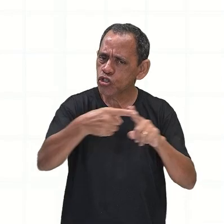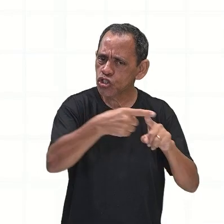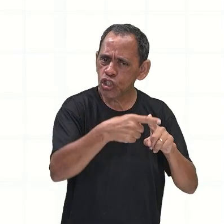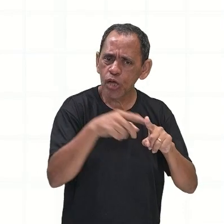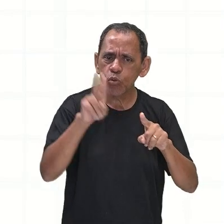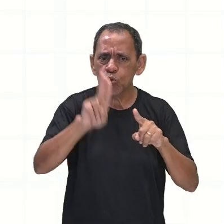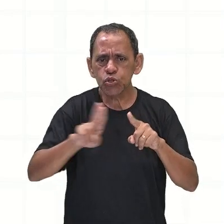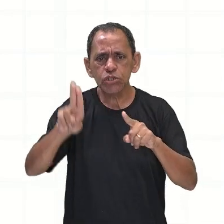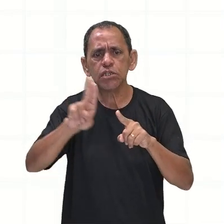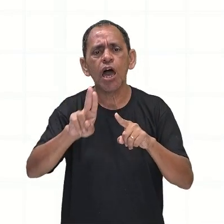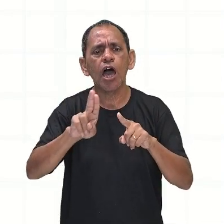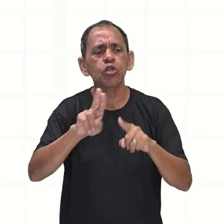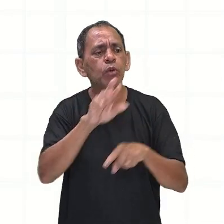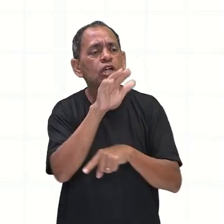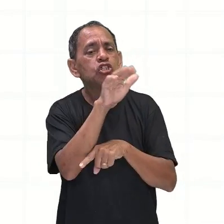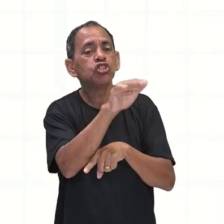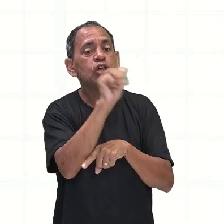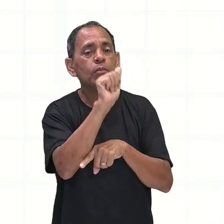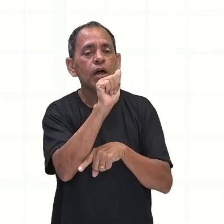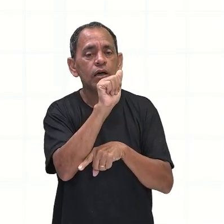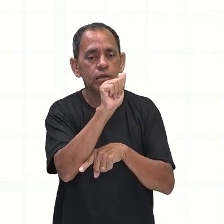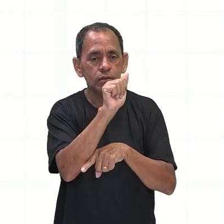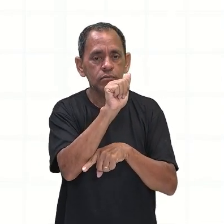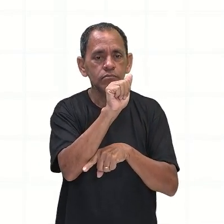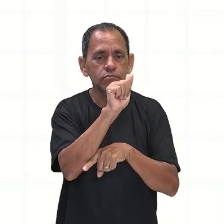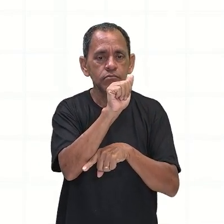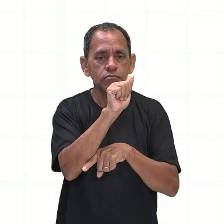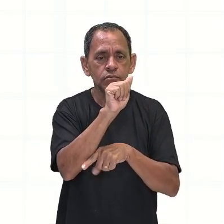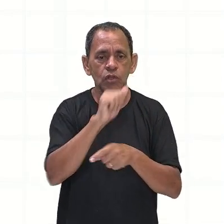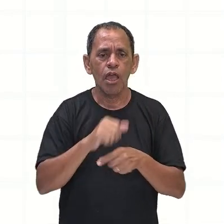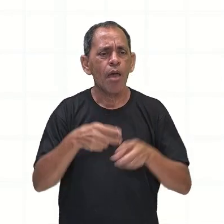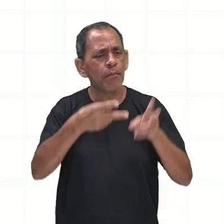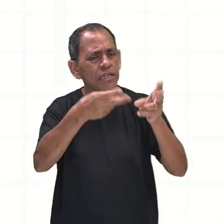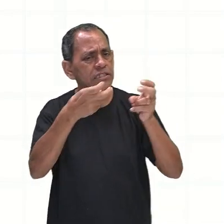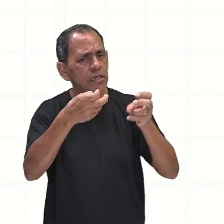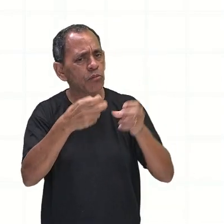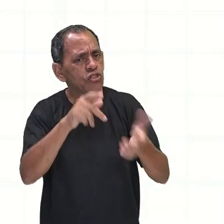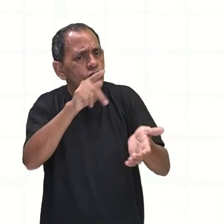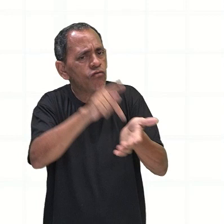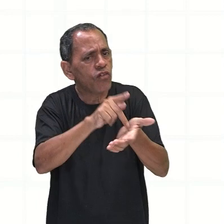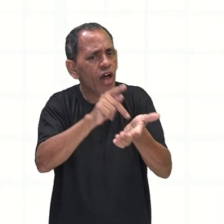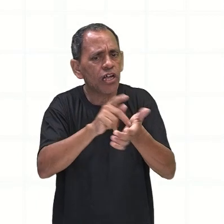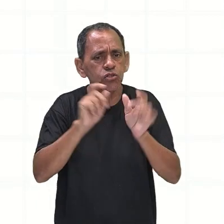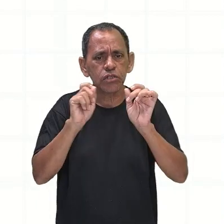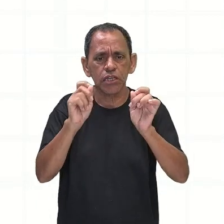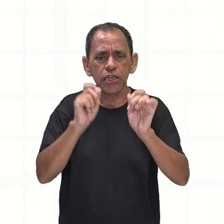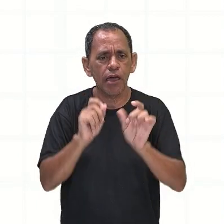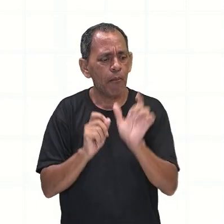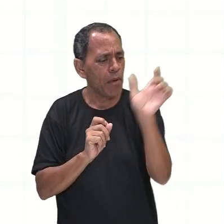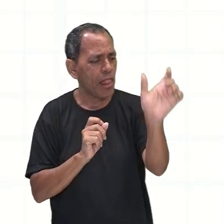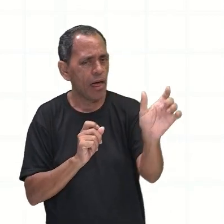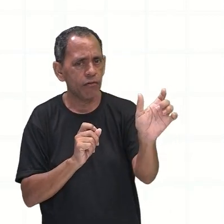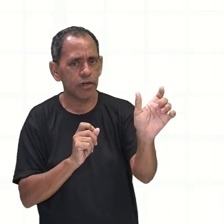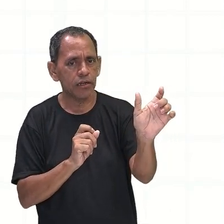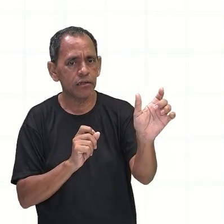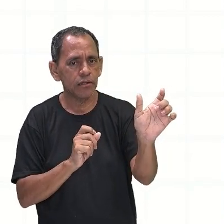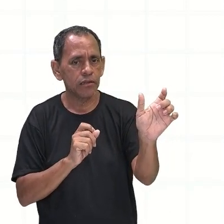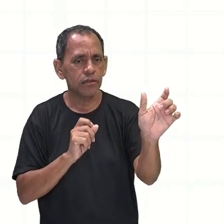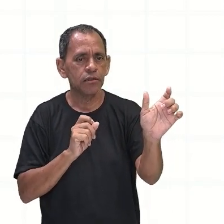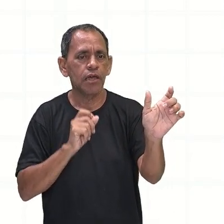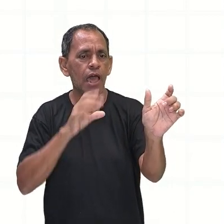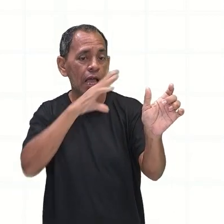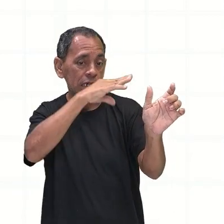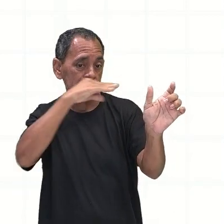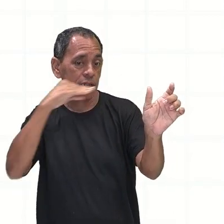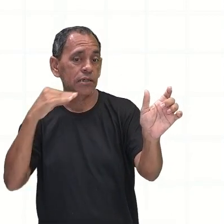para fazer um chamamento, certo? Percebam que é exatamente essa palavra aqui,